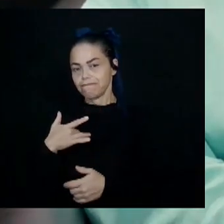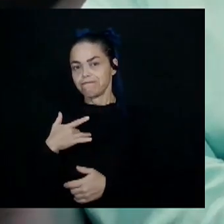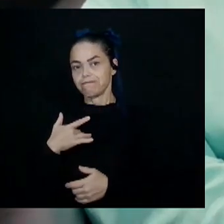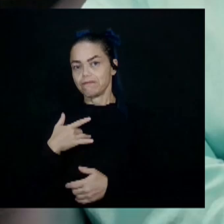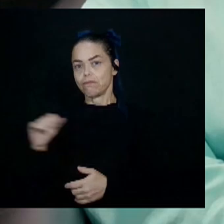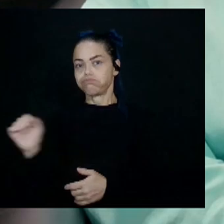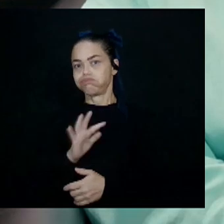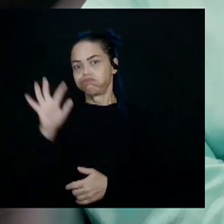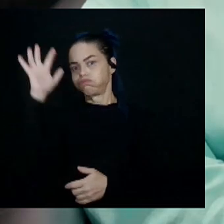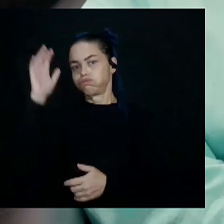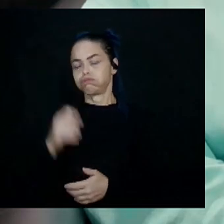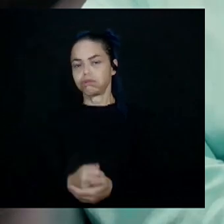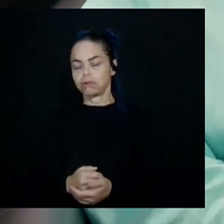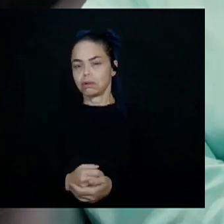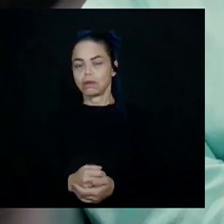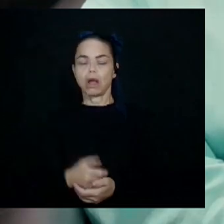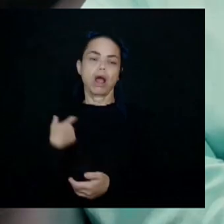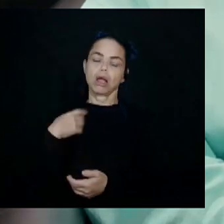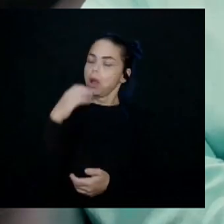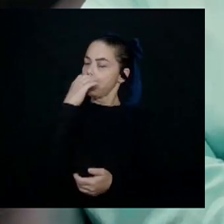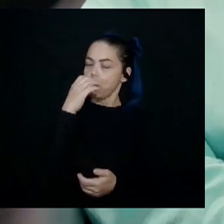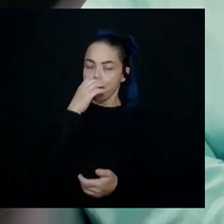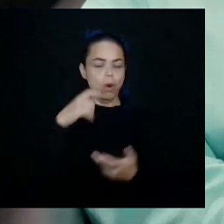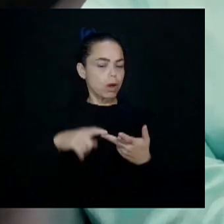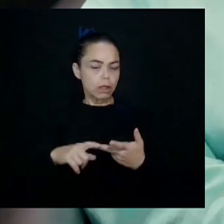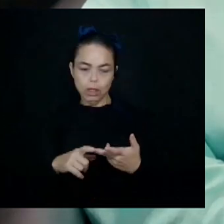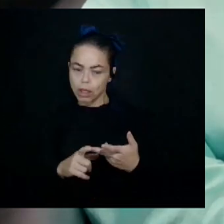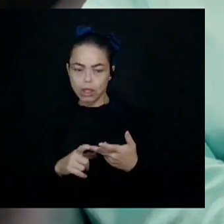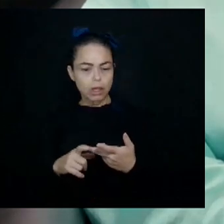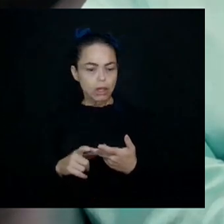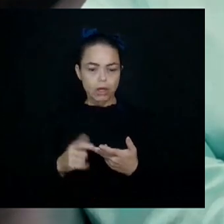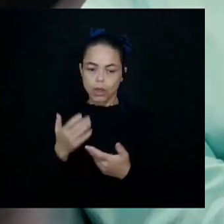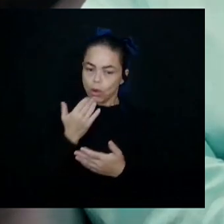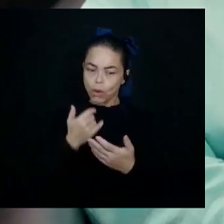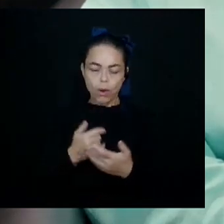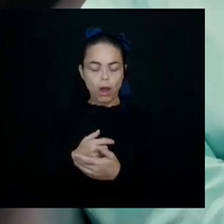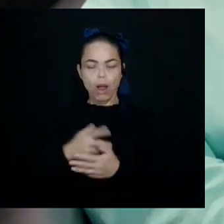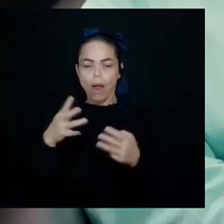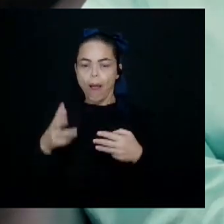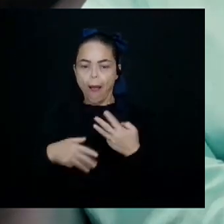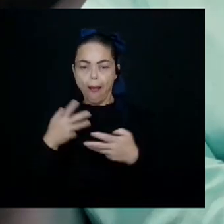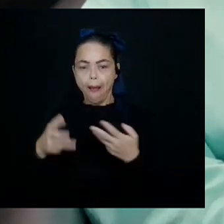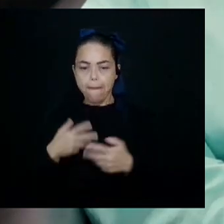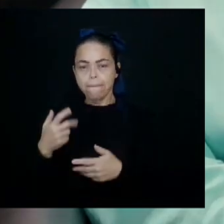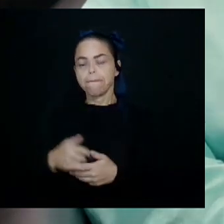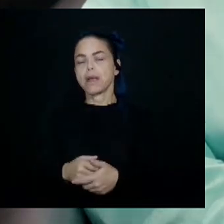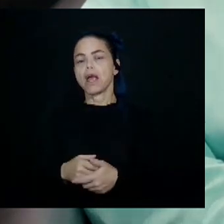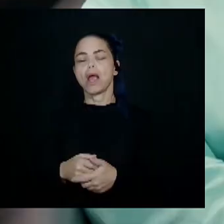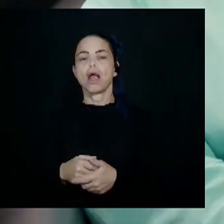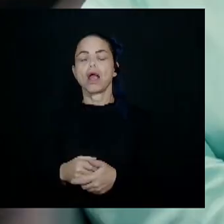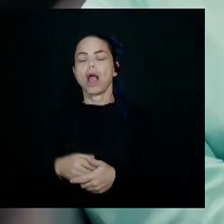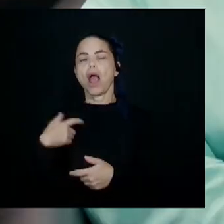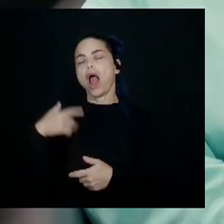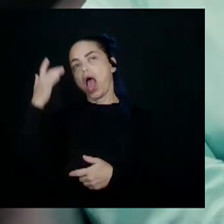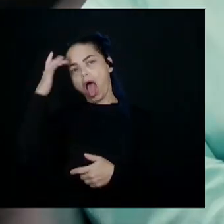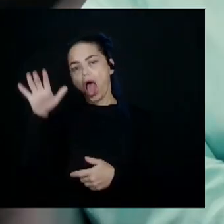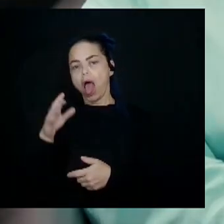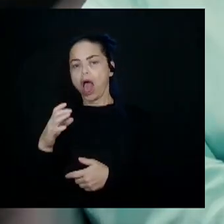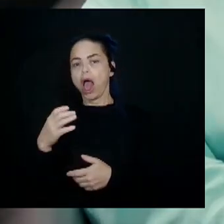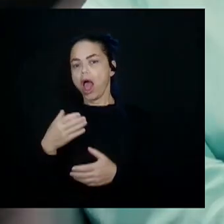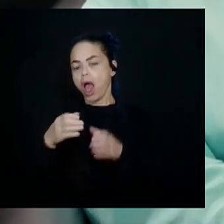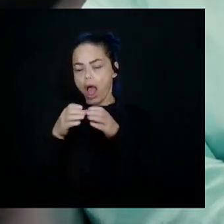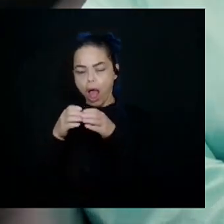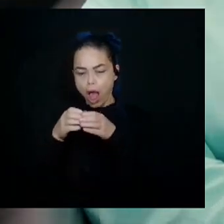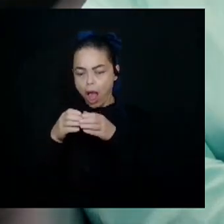os ultraprocessados. A gente tem que tomar cuidado. Ai, mas eu não sabia que esse bolinho de banana, se ele não